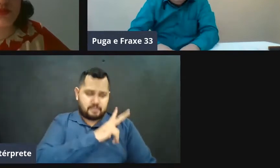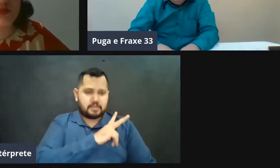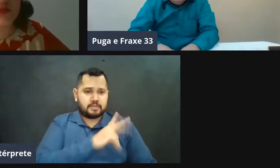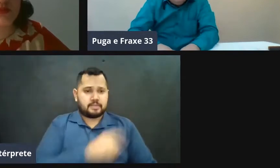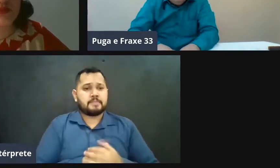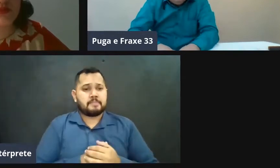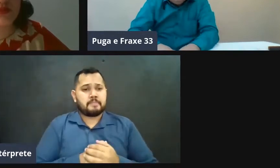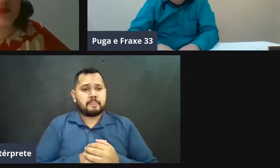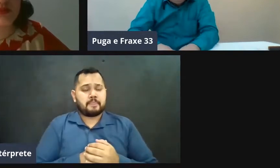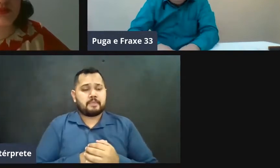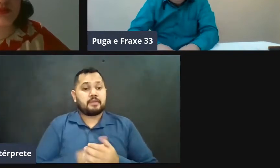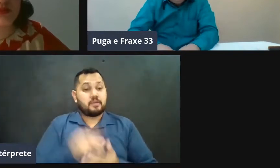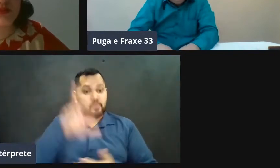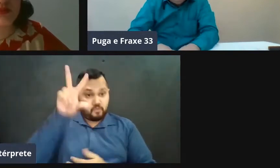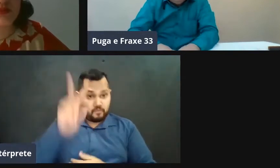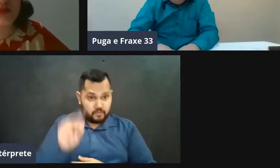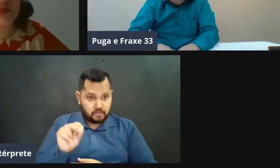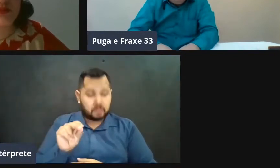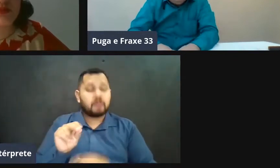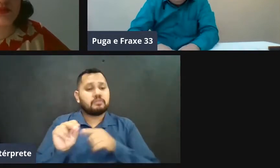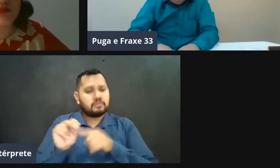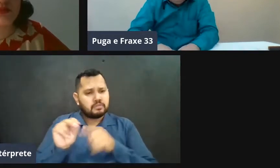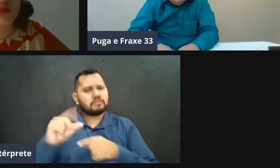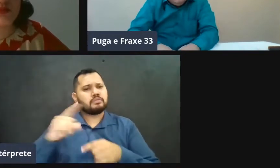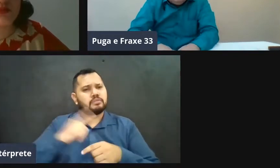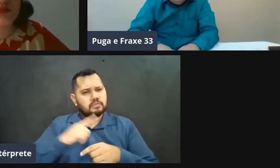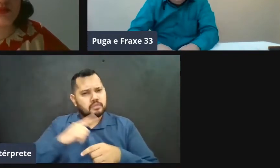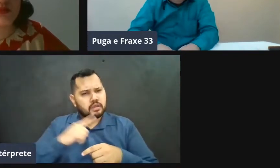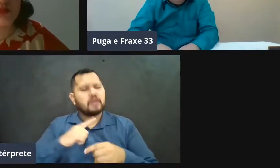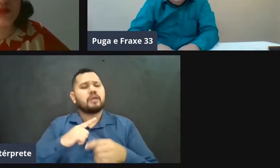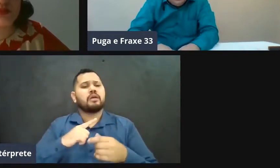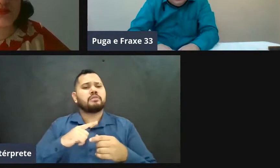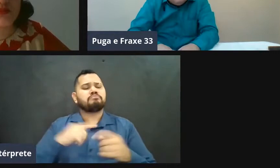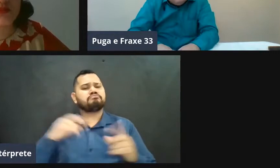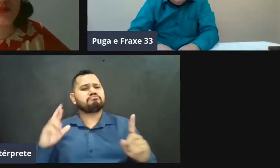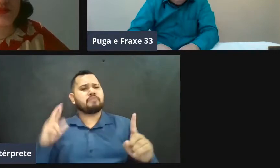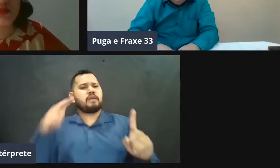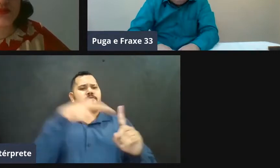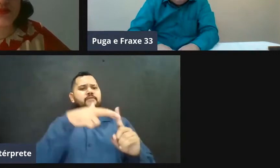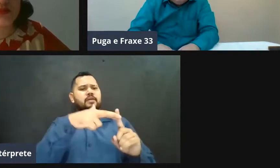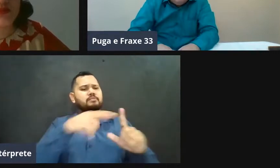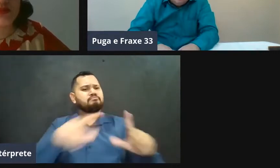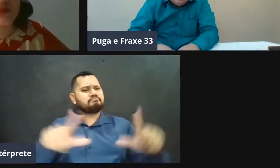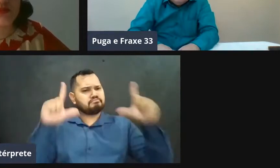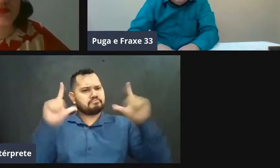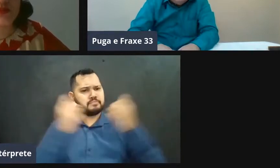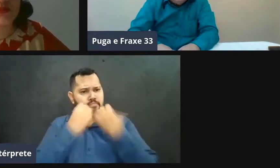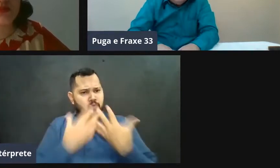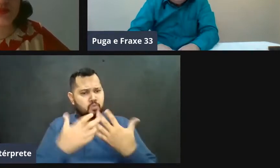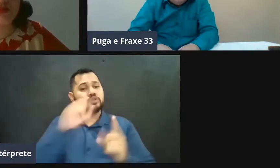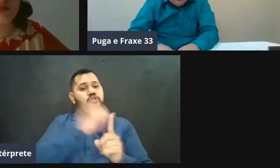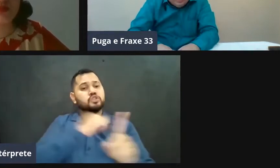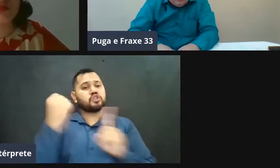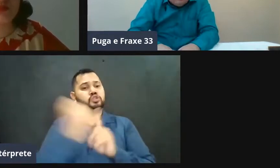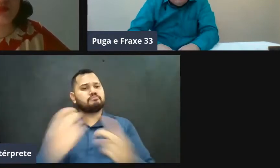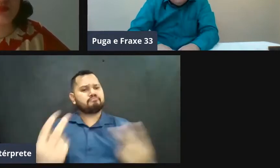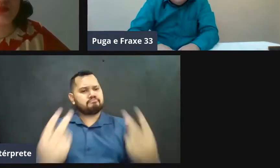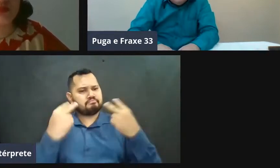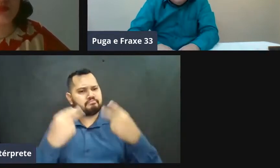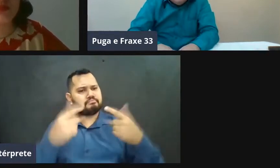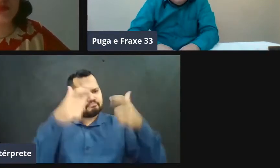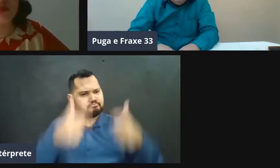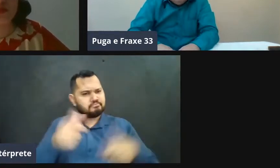Universidade Federal do Amazonas goza de muito conceito de credibilidade junto à sociedade, a sociedade